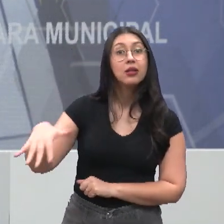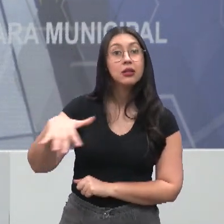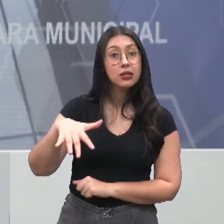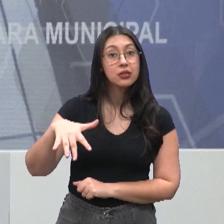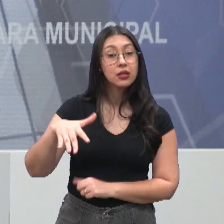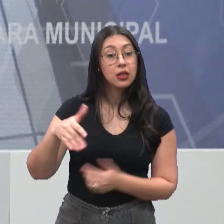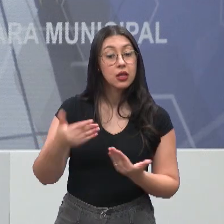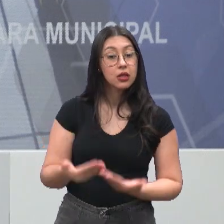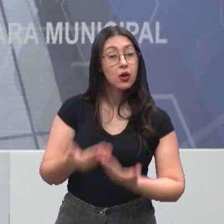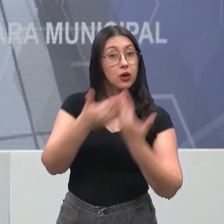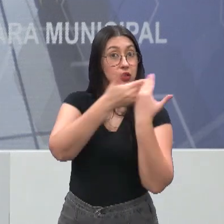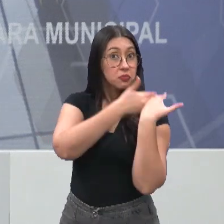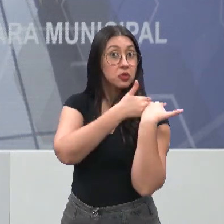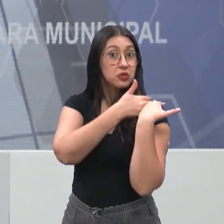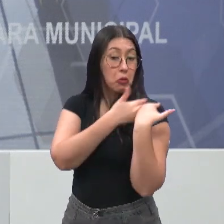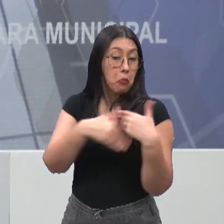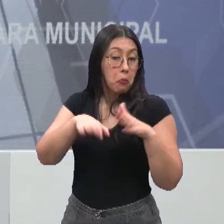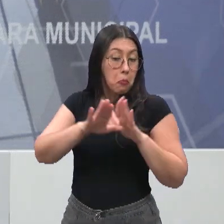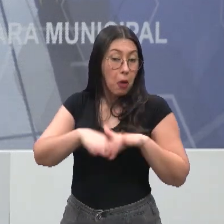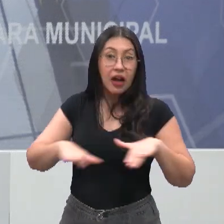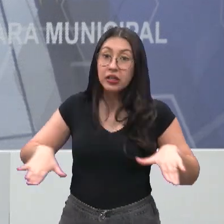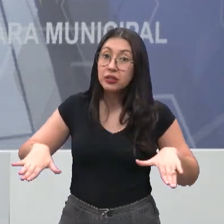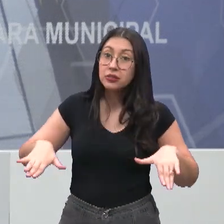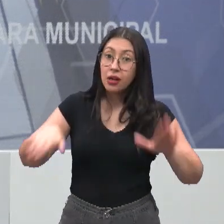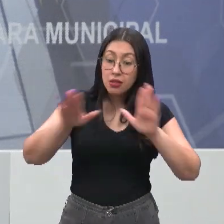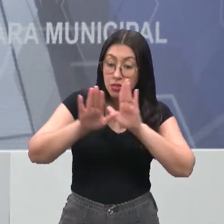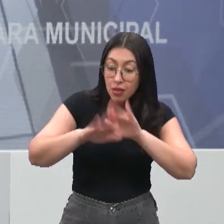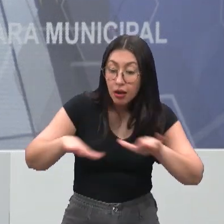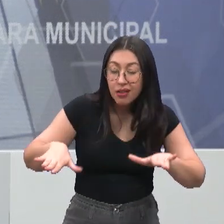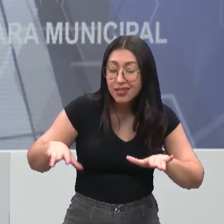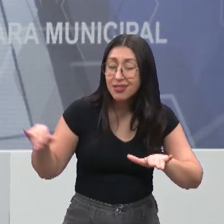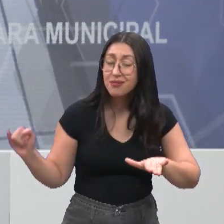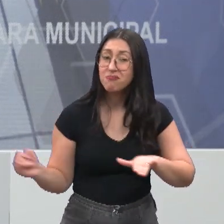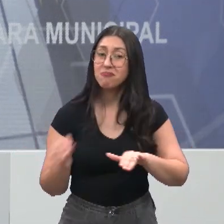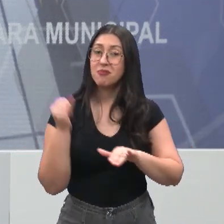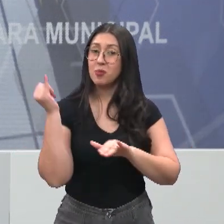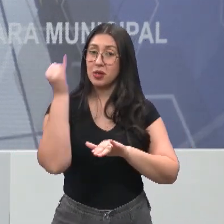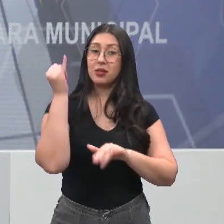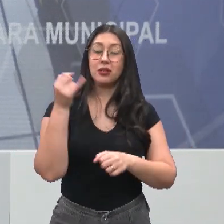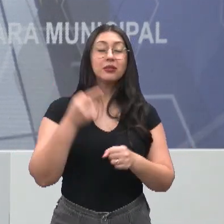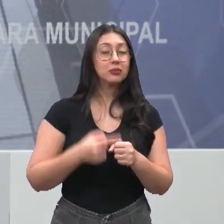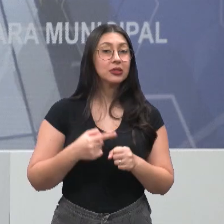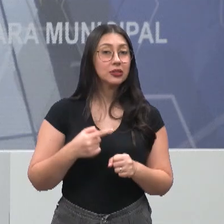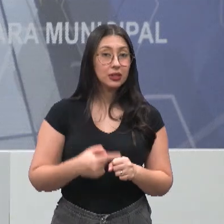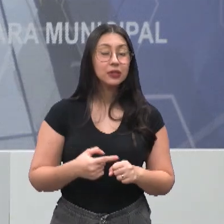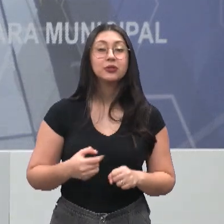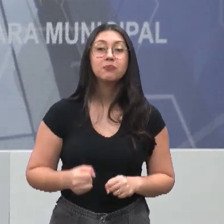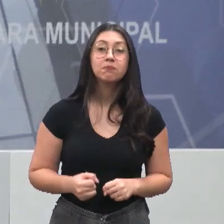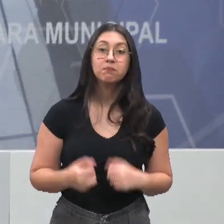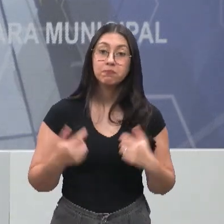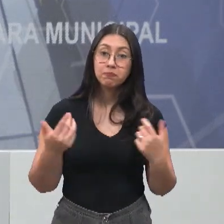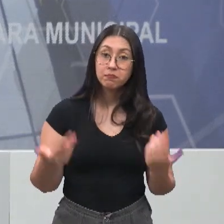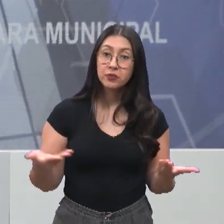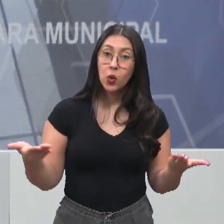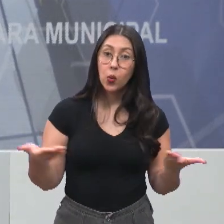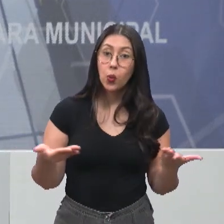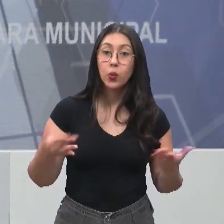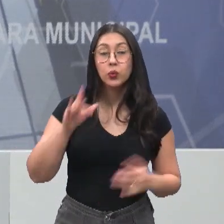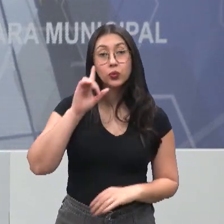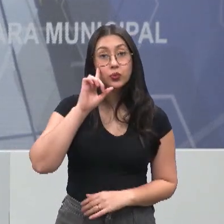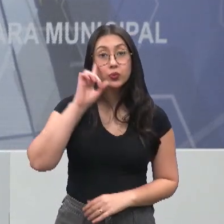conduzem o maior patrimônio da nossa cidade, que são as nossas crianças. Então, aqui hoje é um dia muito